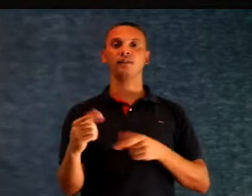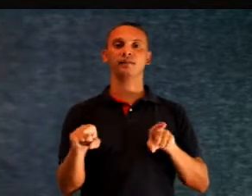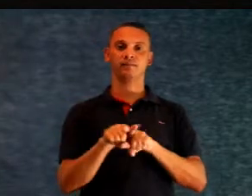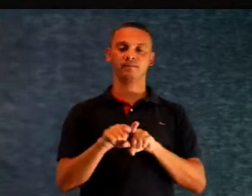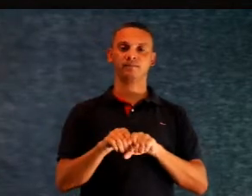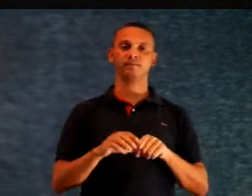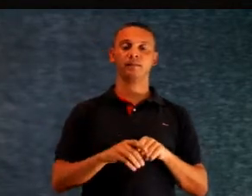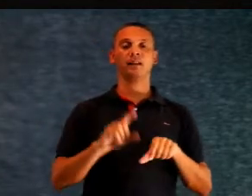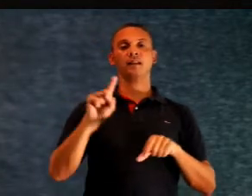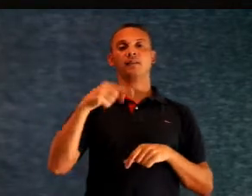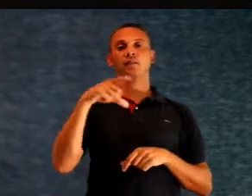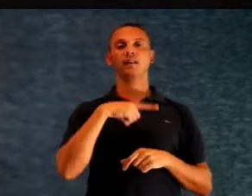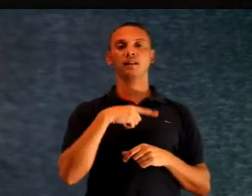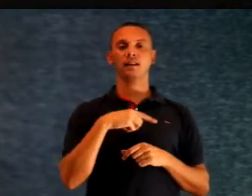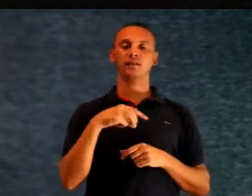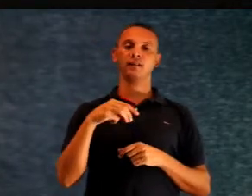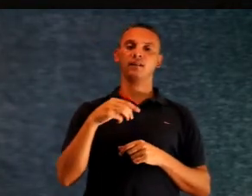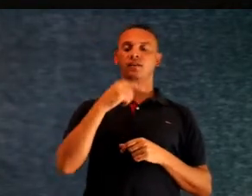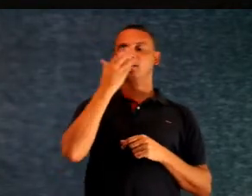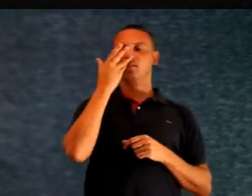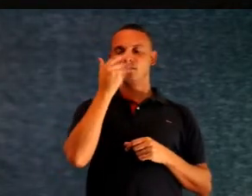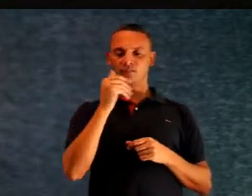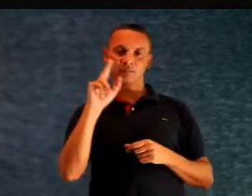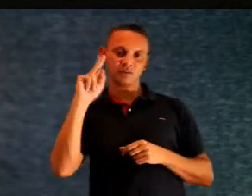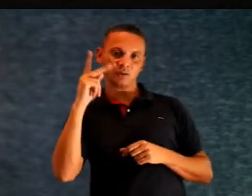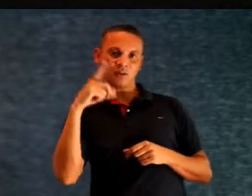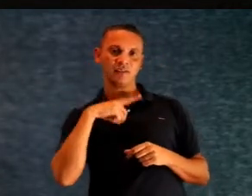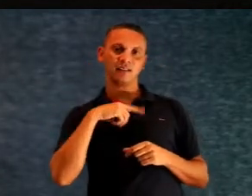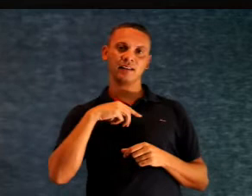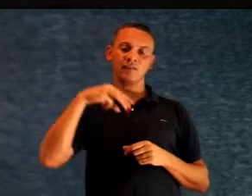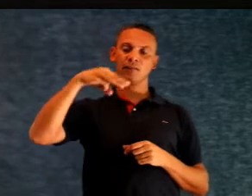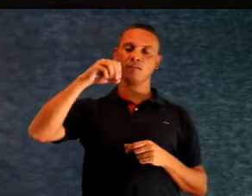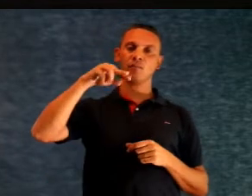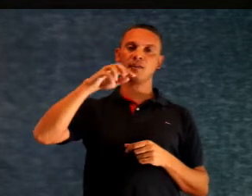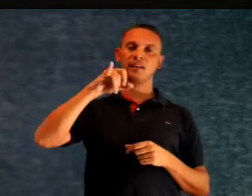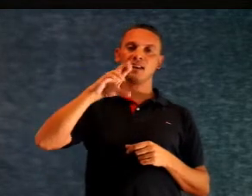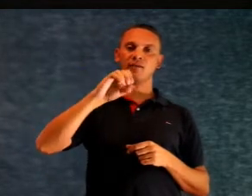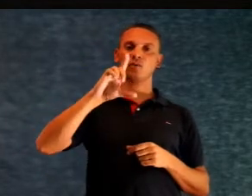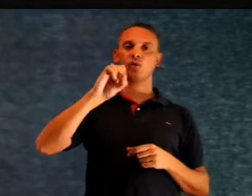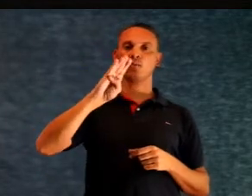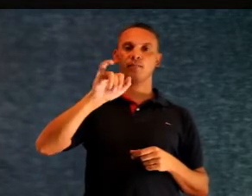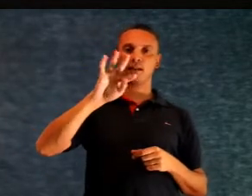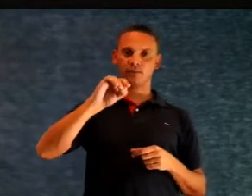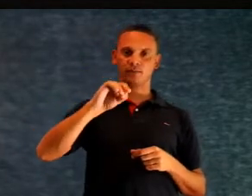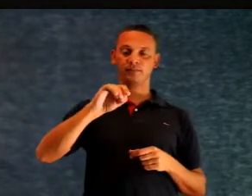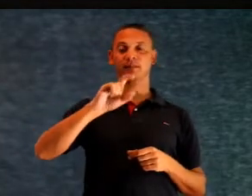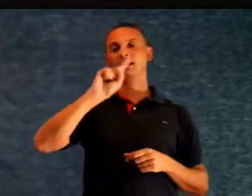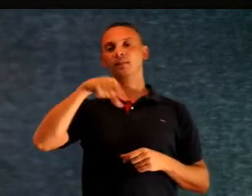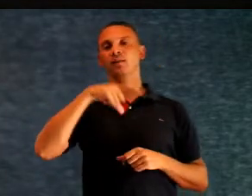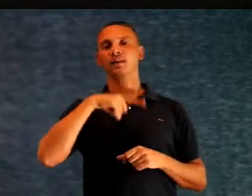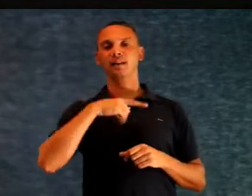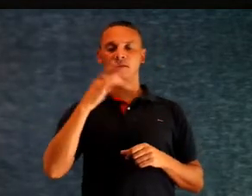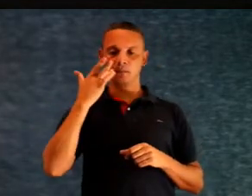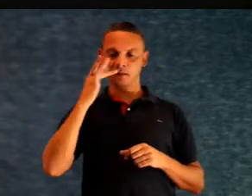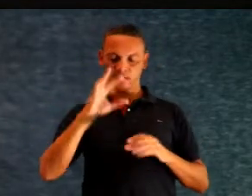de uma coleção de contos universais, encadernada em pano verde, que ele próprio, quando criança, ganhara de